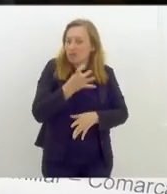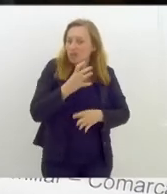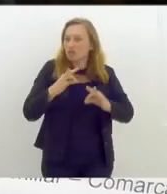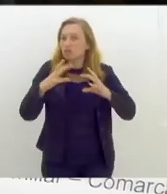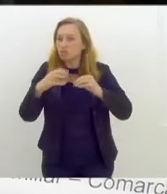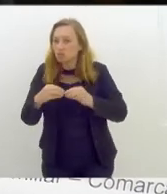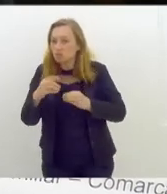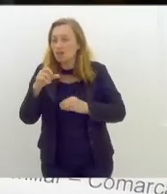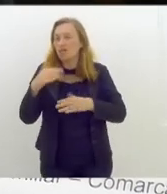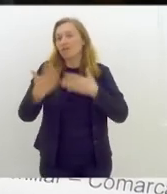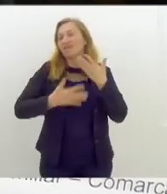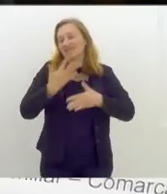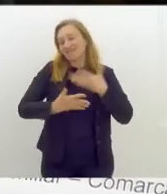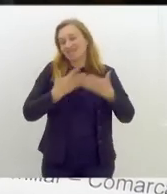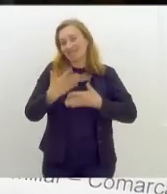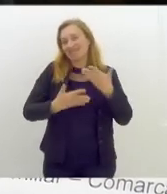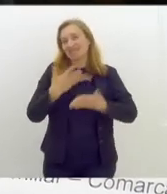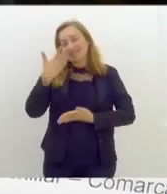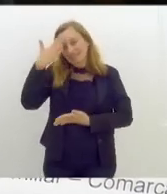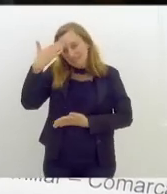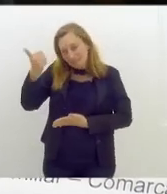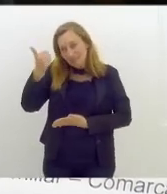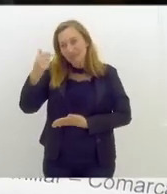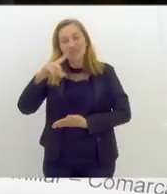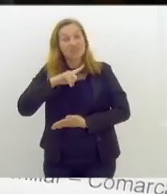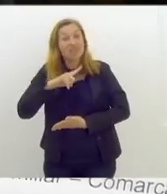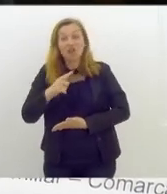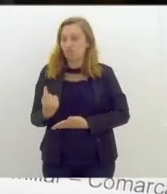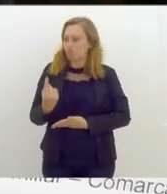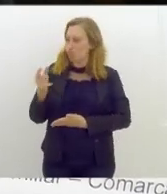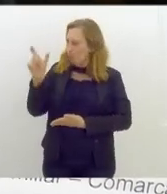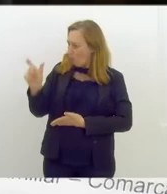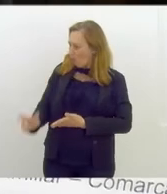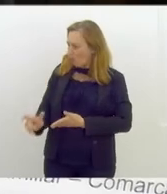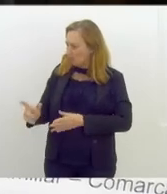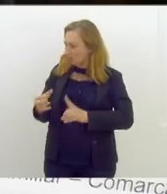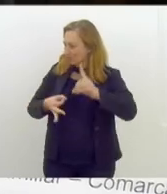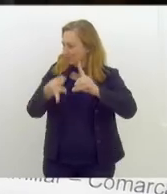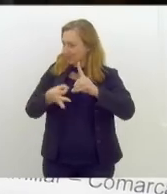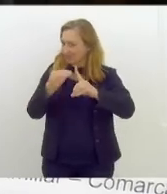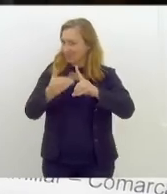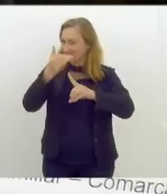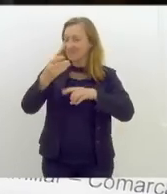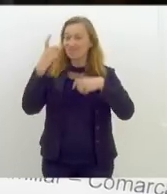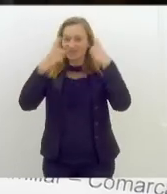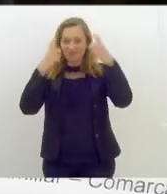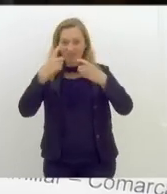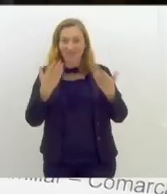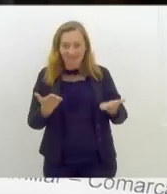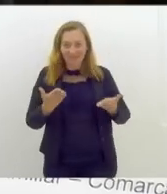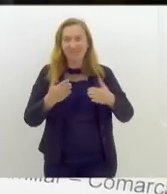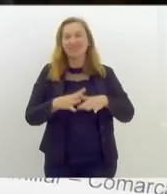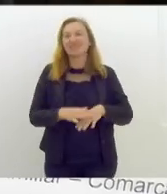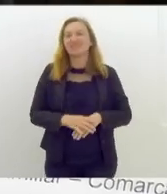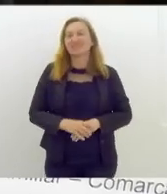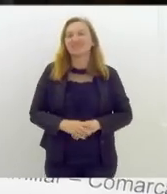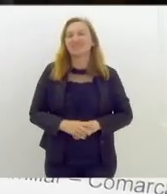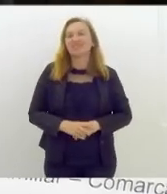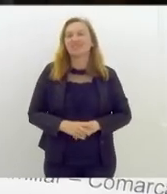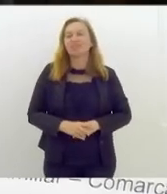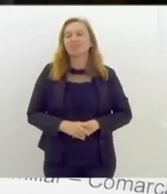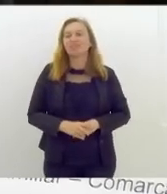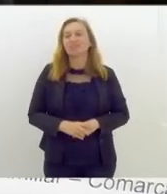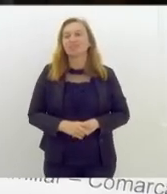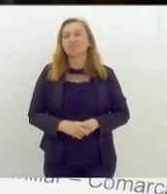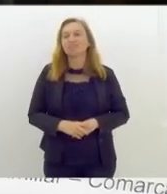E isso é uma alegria muito grande, saber que tem um homem, um desembargador tão preocupado com isso, né? E assim, essa sua